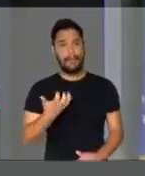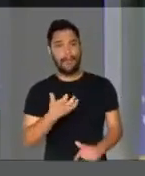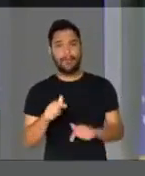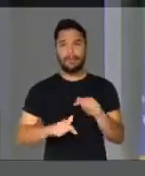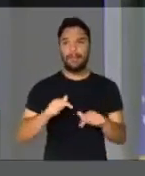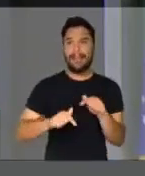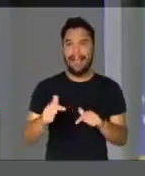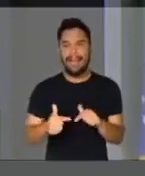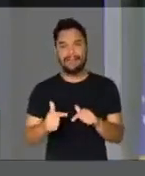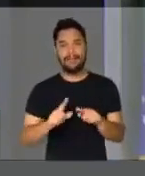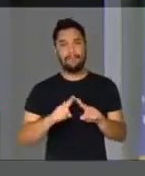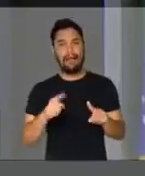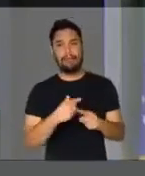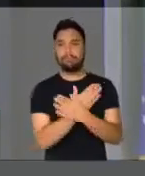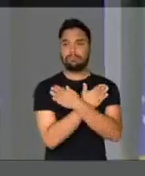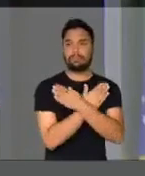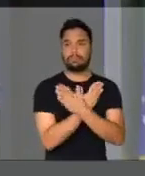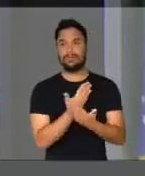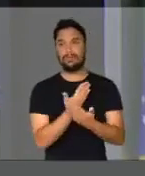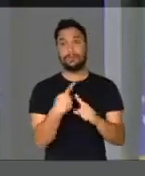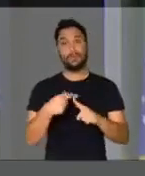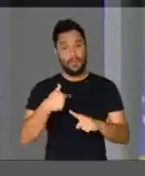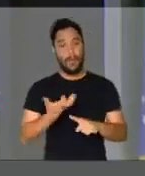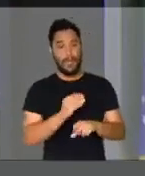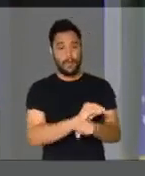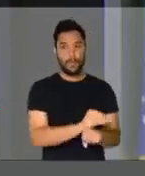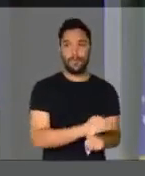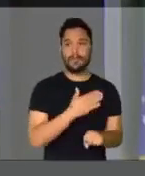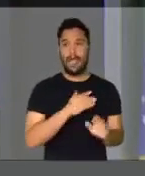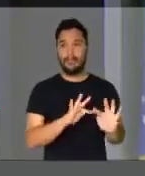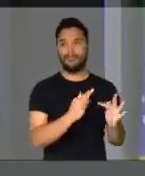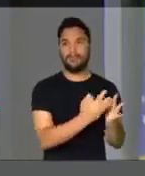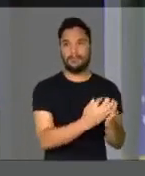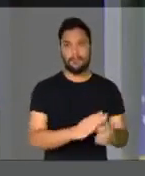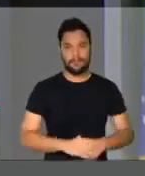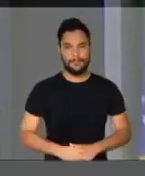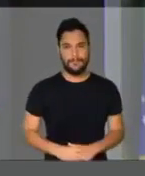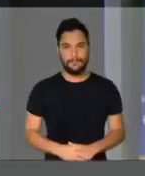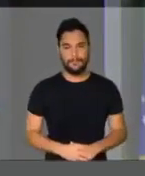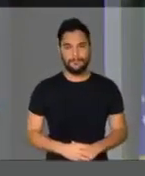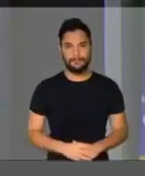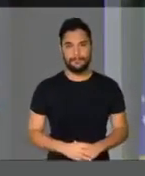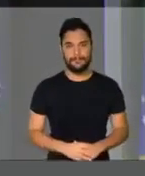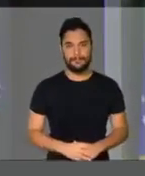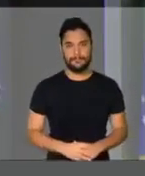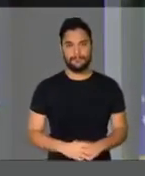pai, proporcionando alento e conforto à sua família.